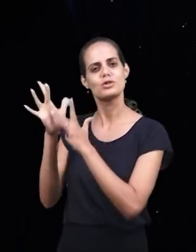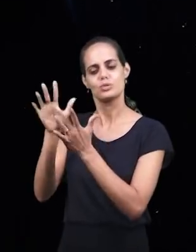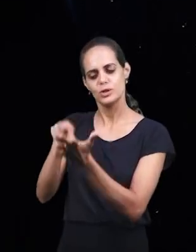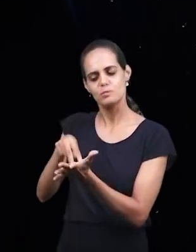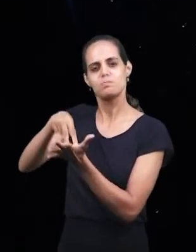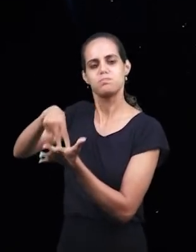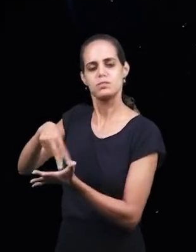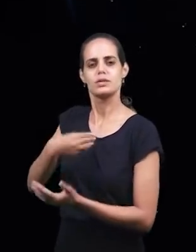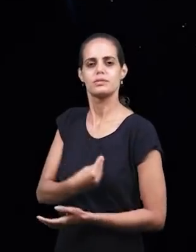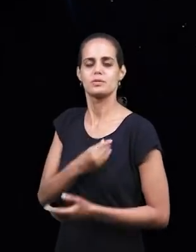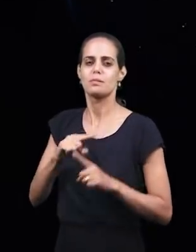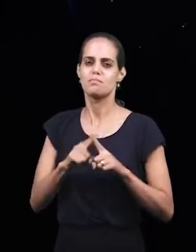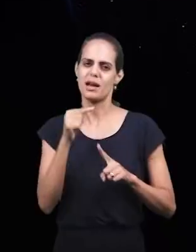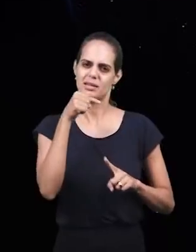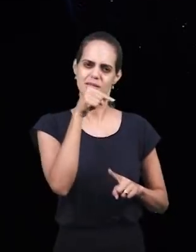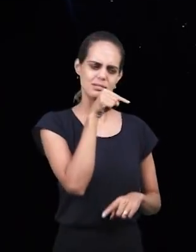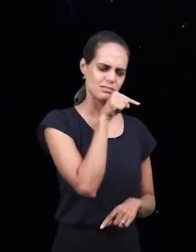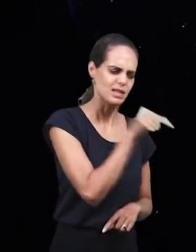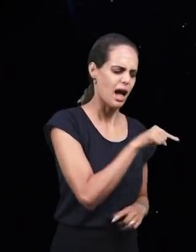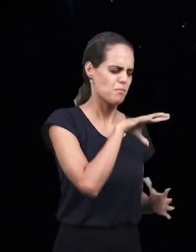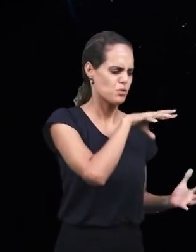Ressuscitado, para o mundo estou